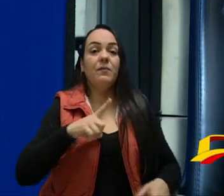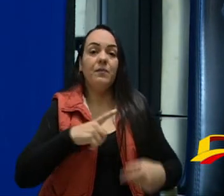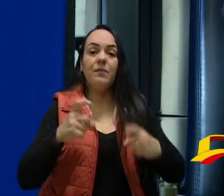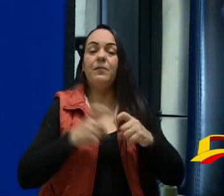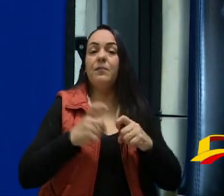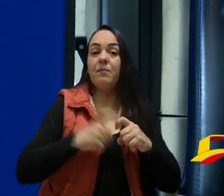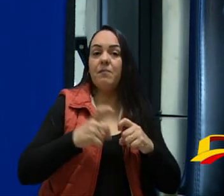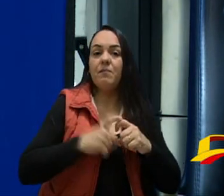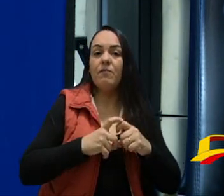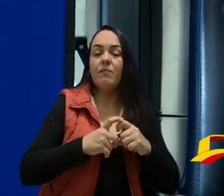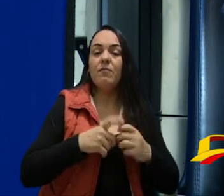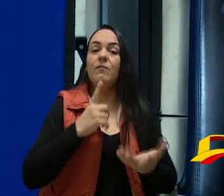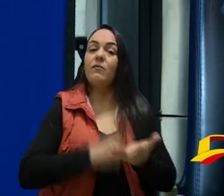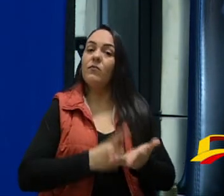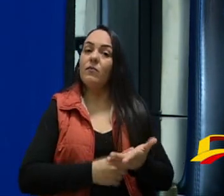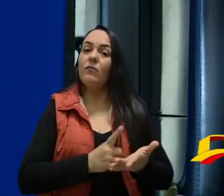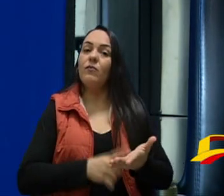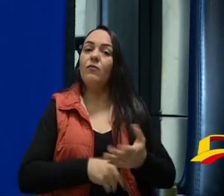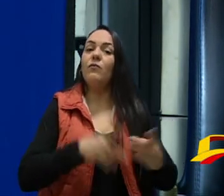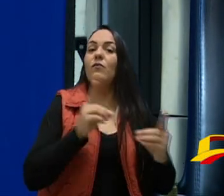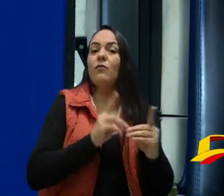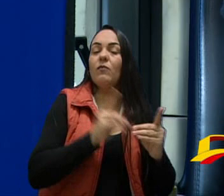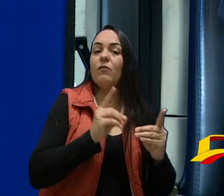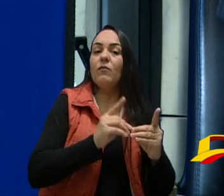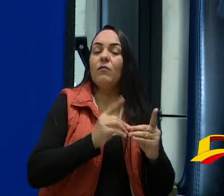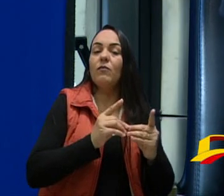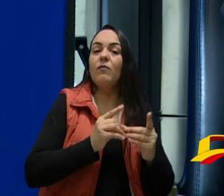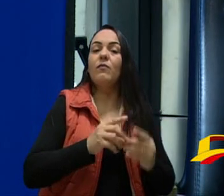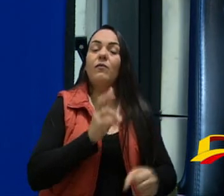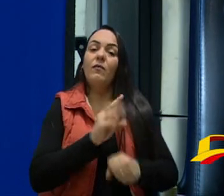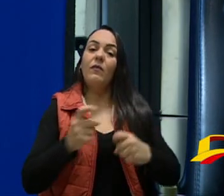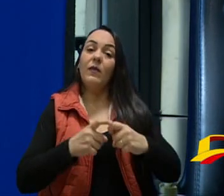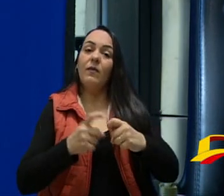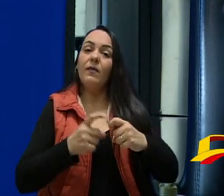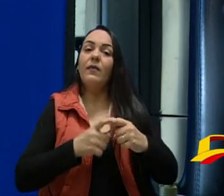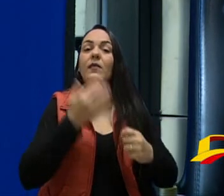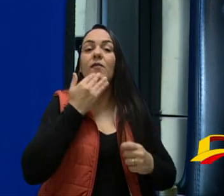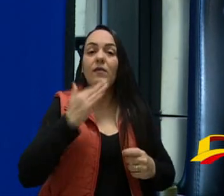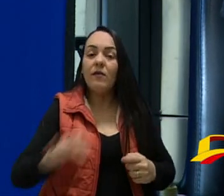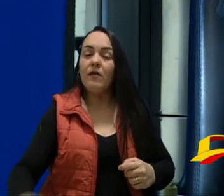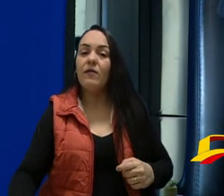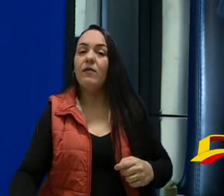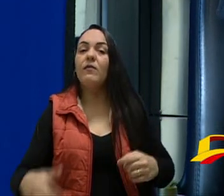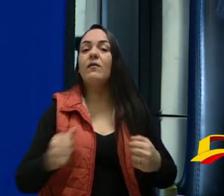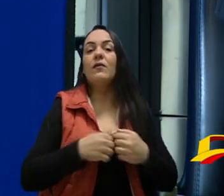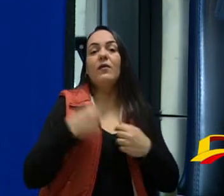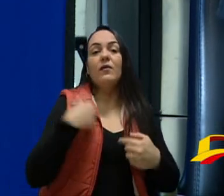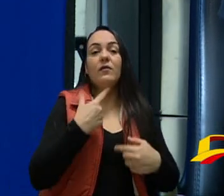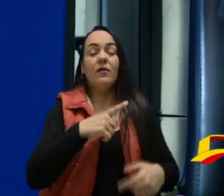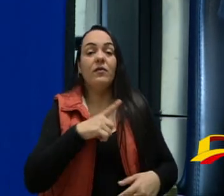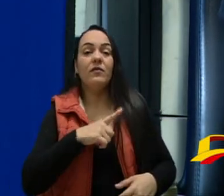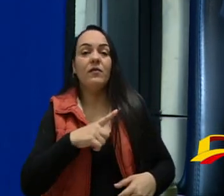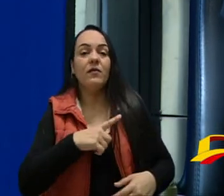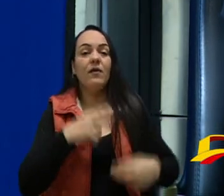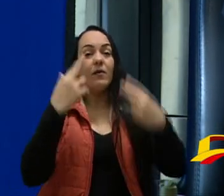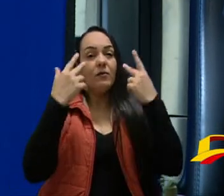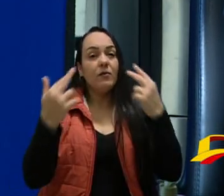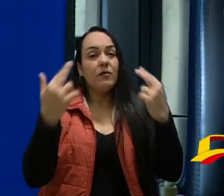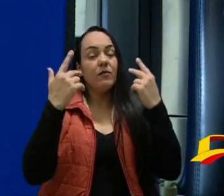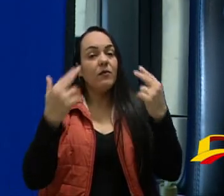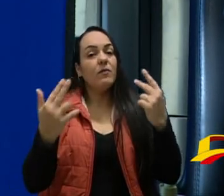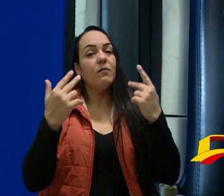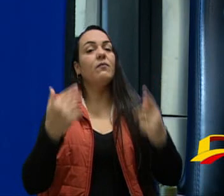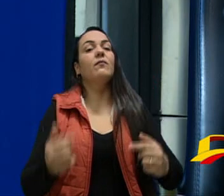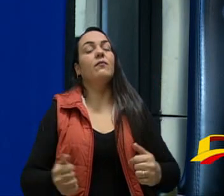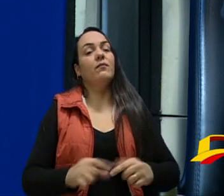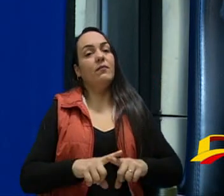para fazer esse agendamento pediatras a anormalidade essa flexibilização como falar dela já